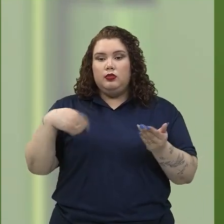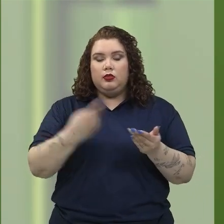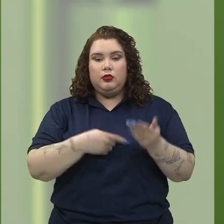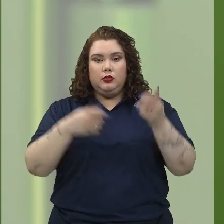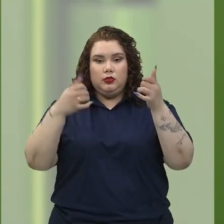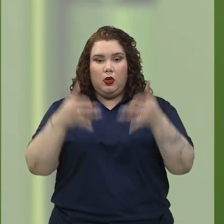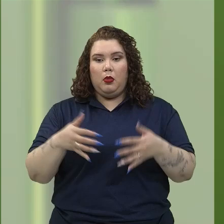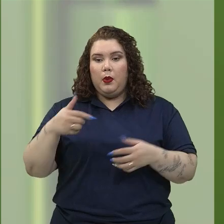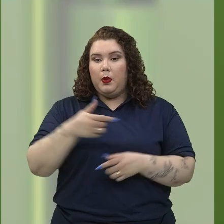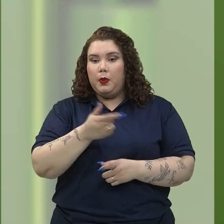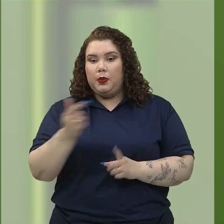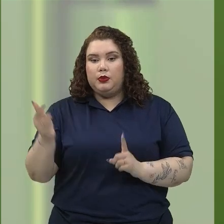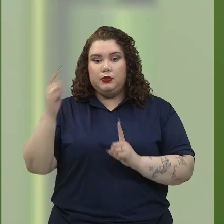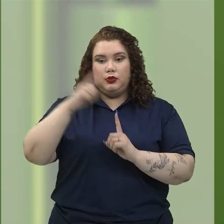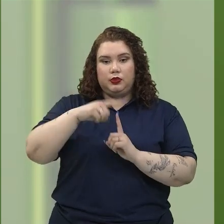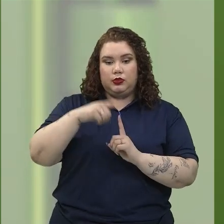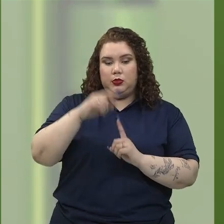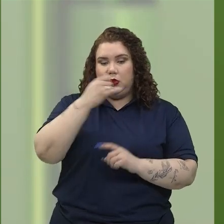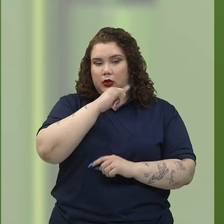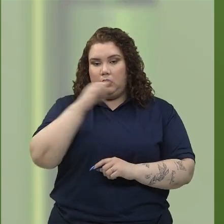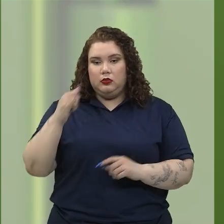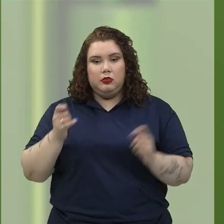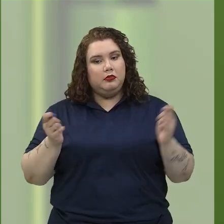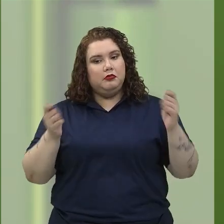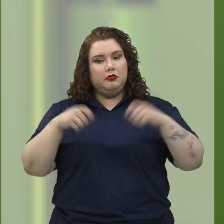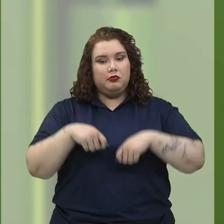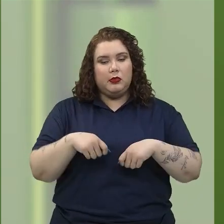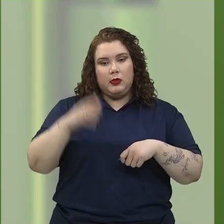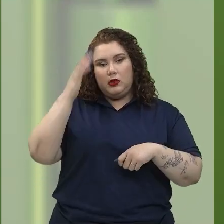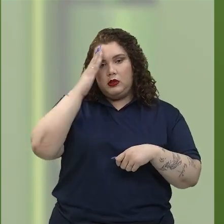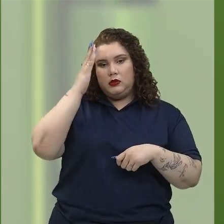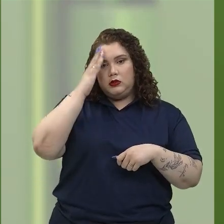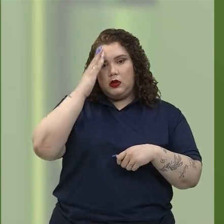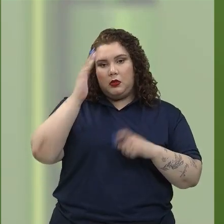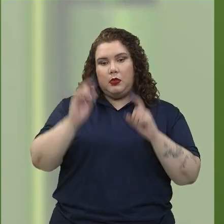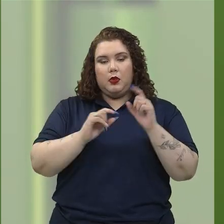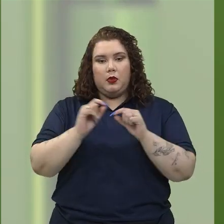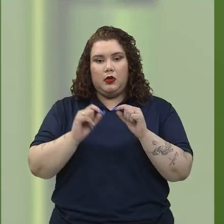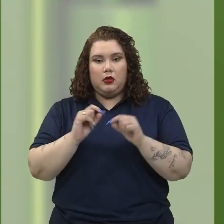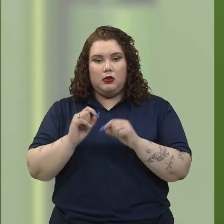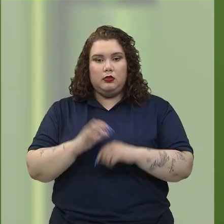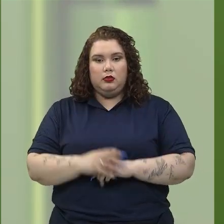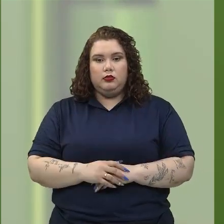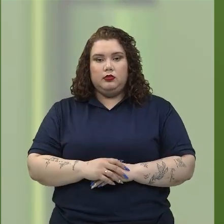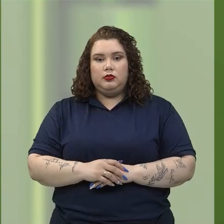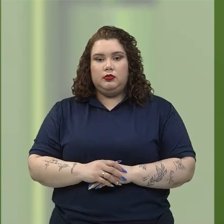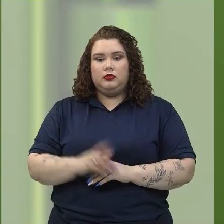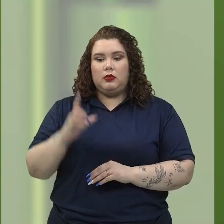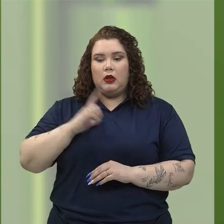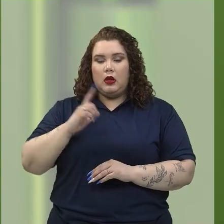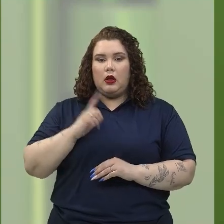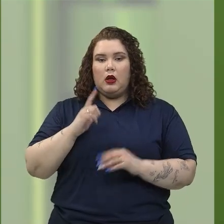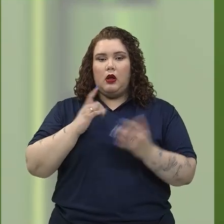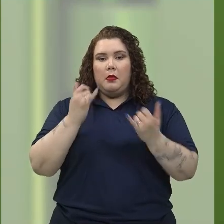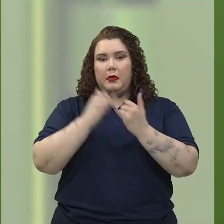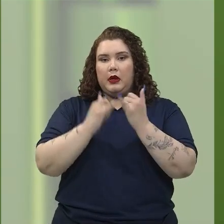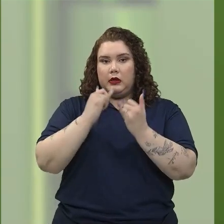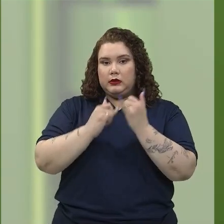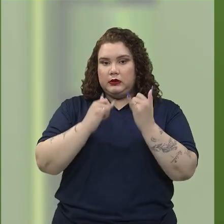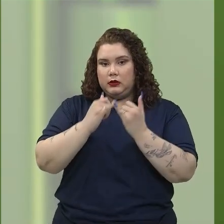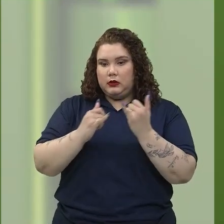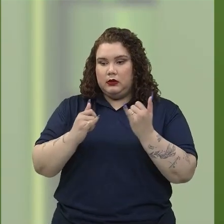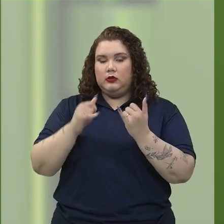outro dispositivo elétrico, né, que a gente pode considerar de uma certa forma, né, fazendo uma aproximação com o